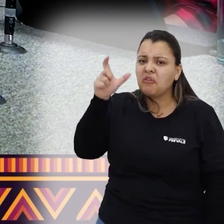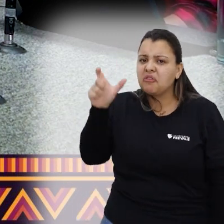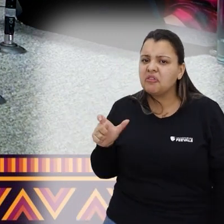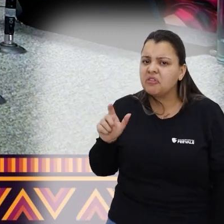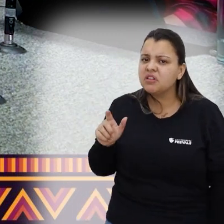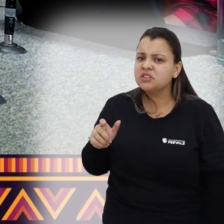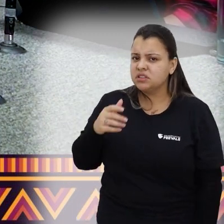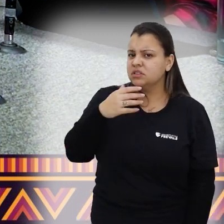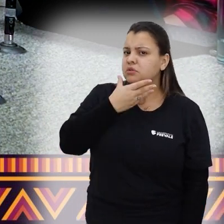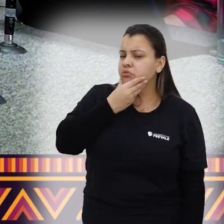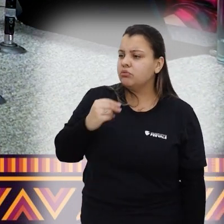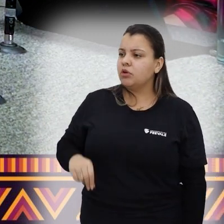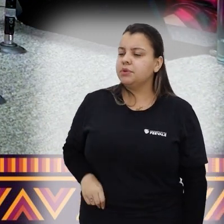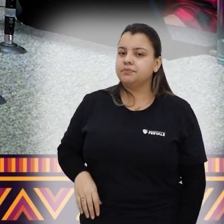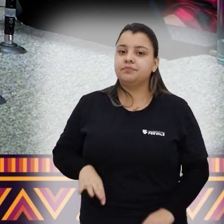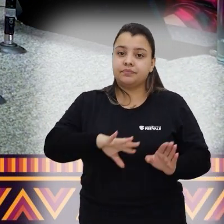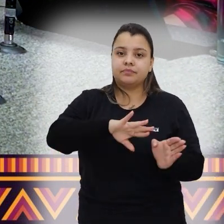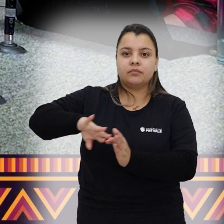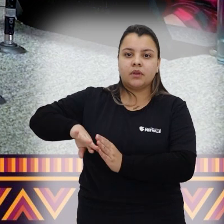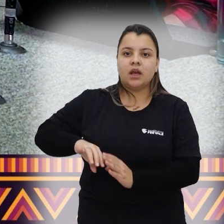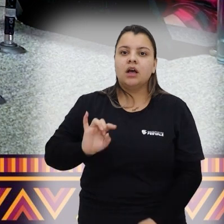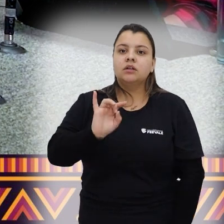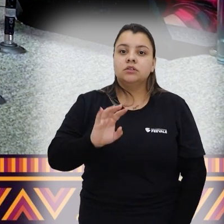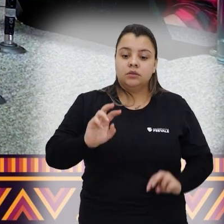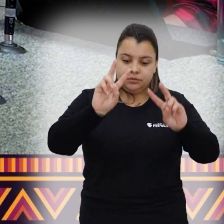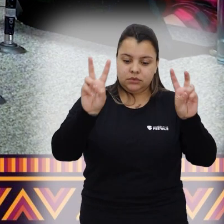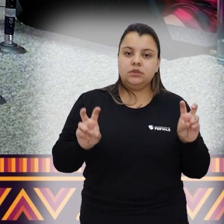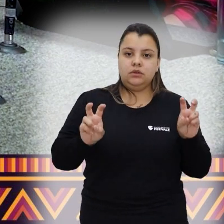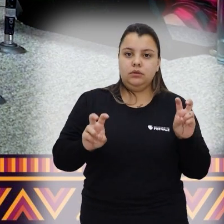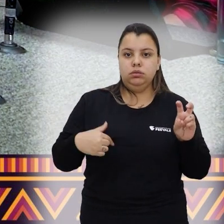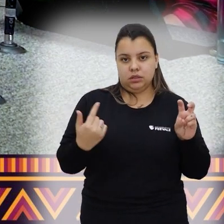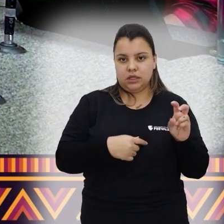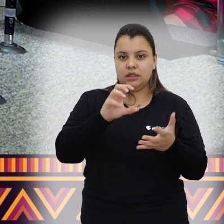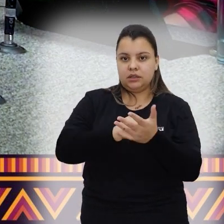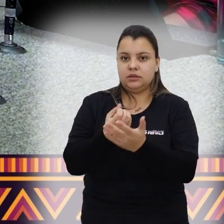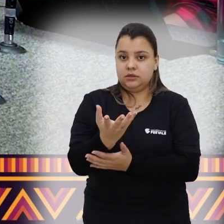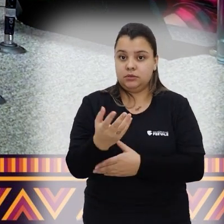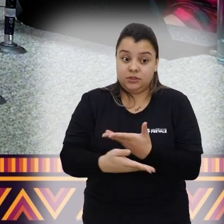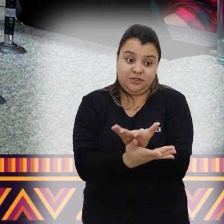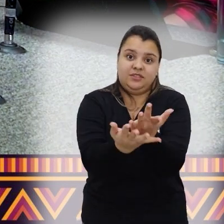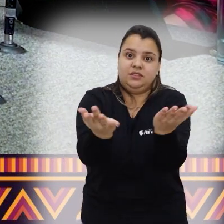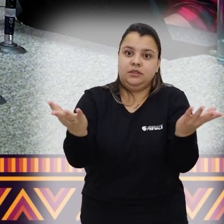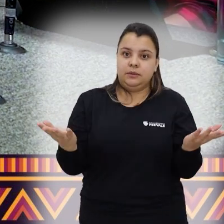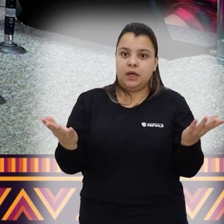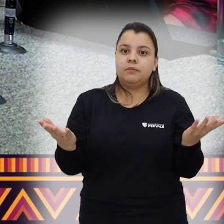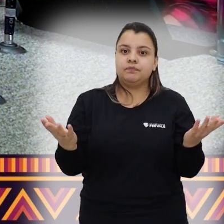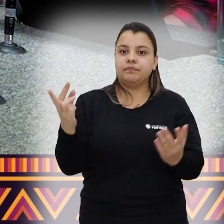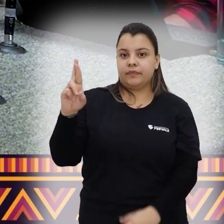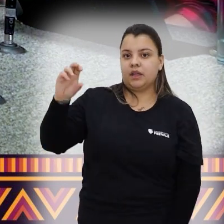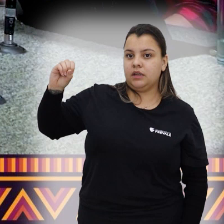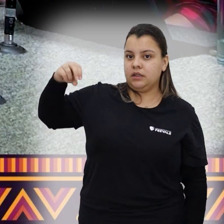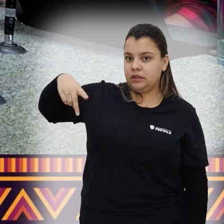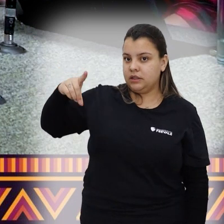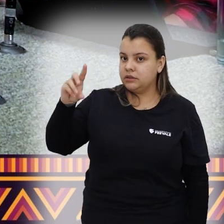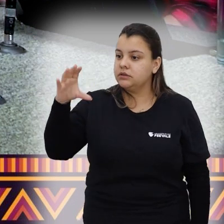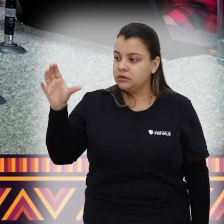Rubens Rezende. Só para se atualizar, né? Porque esse podcast vai viralizar por aí, né? A Redenção é um parque, um parque, de Porto Alegre, de Porto